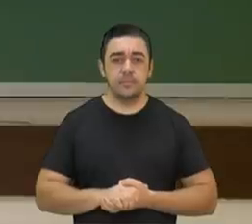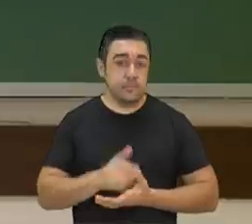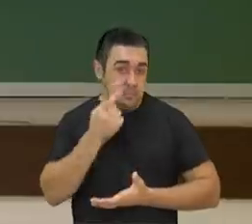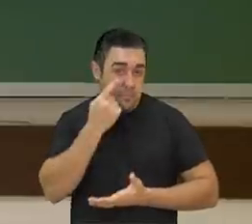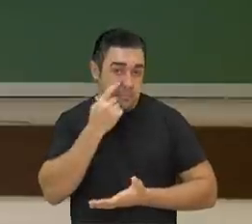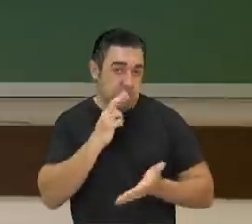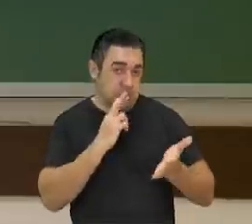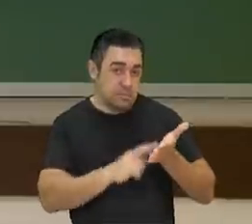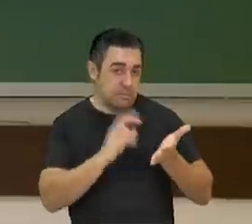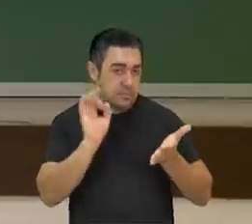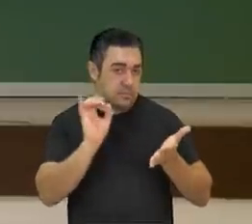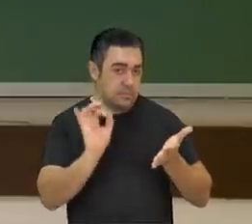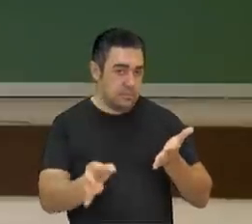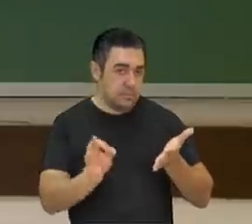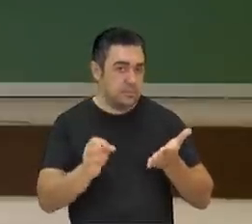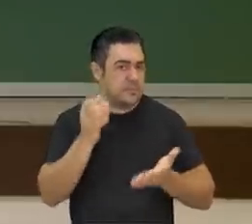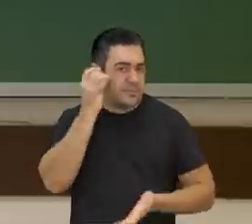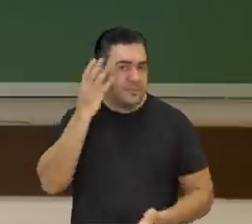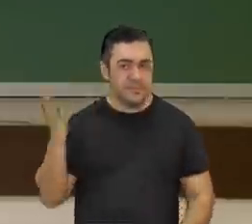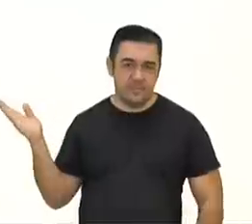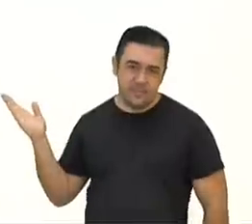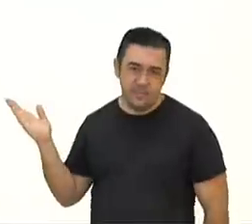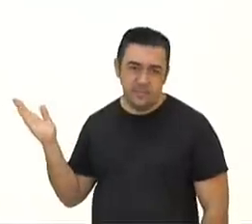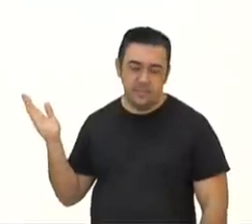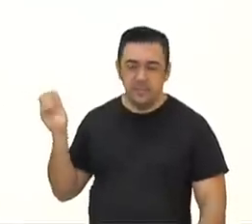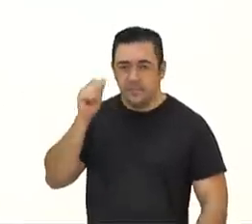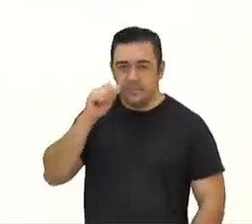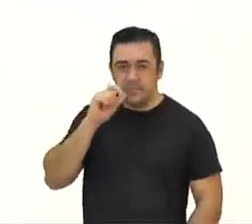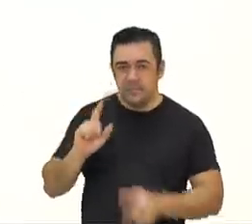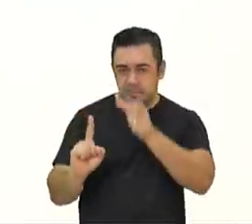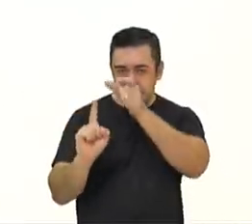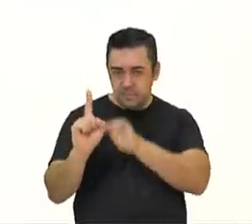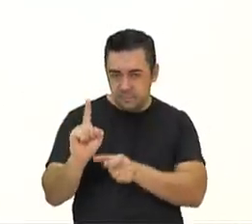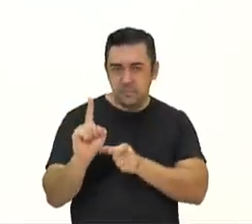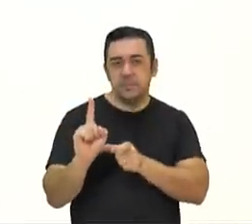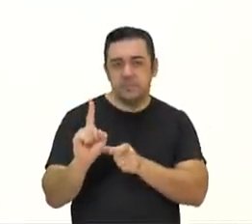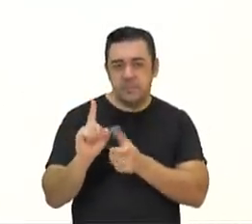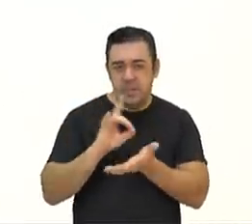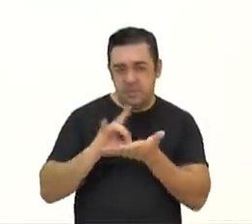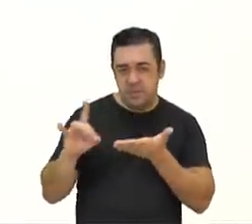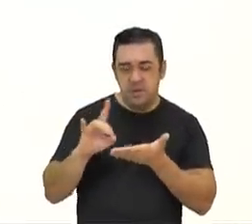Verificando, pessoal, essa estava fácil, né? Então, a antagonista arrumará uma desculpa para